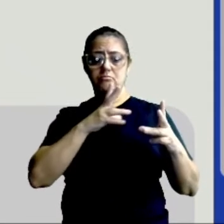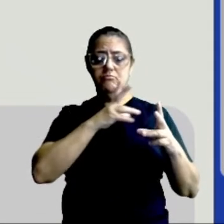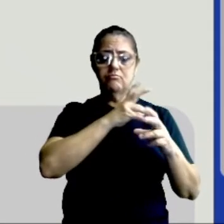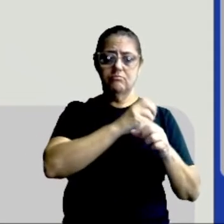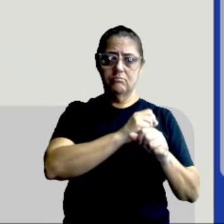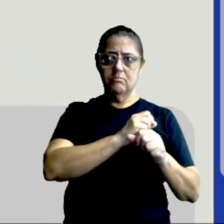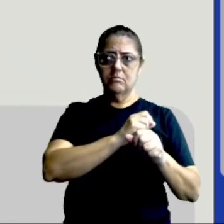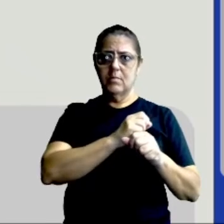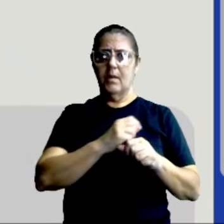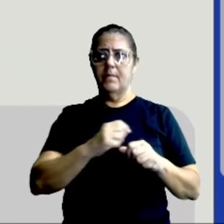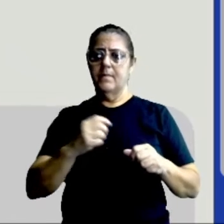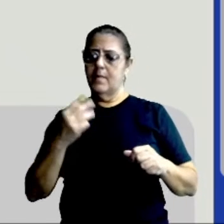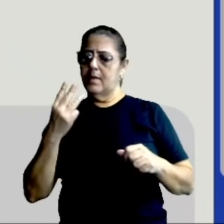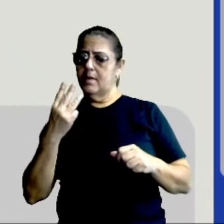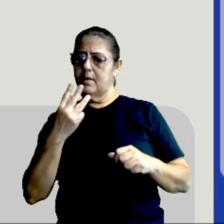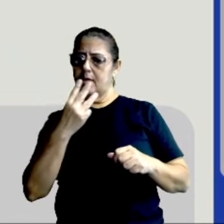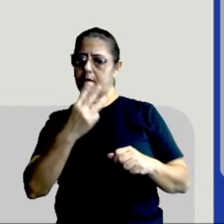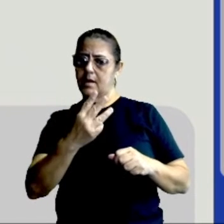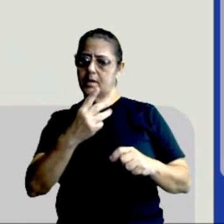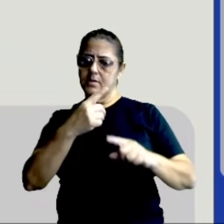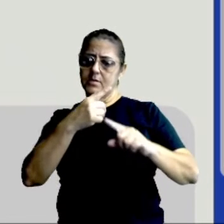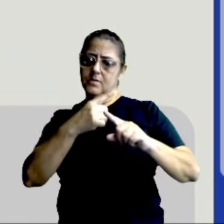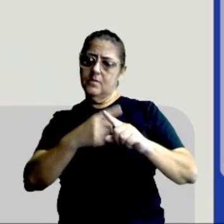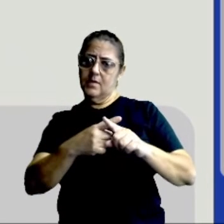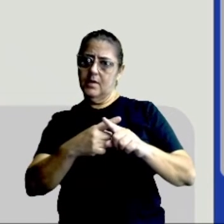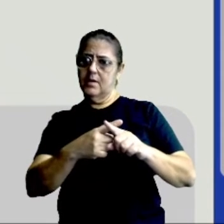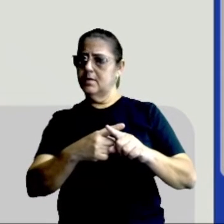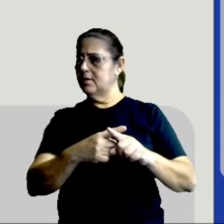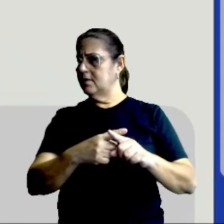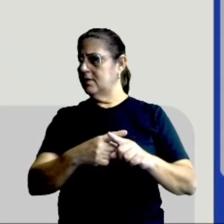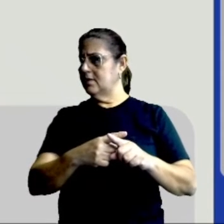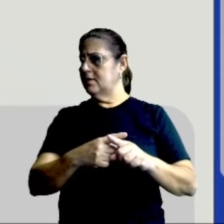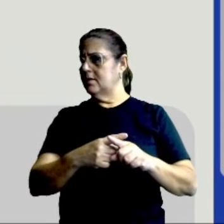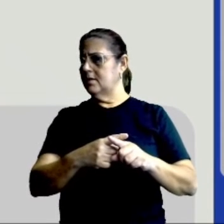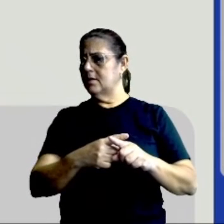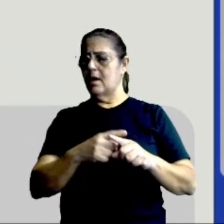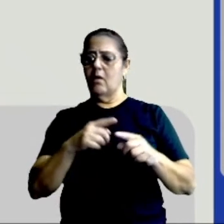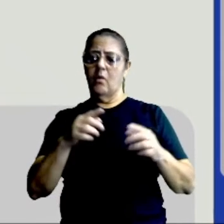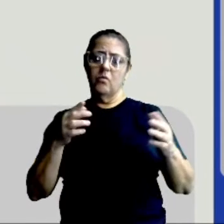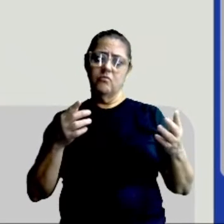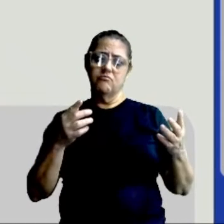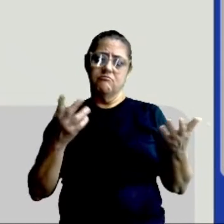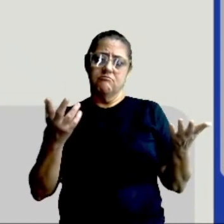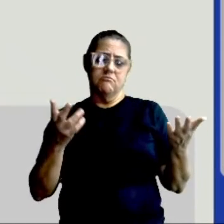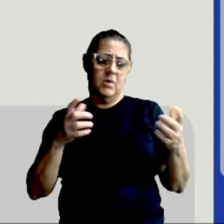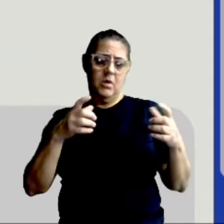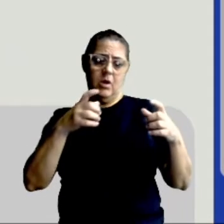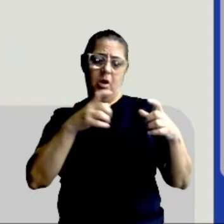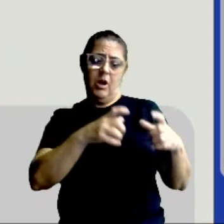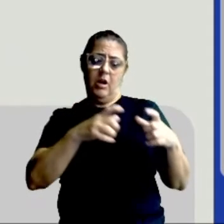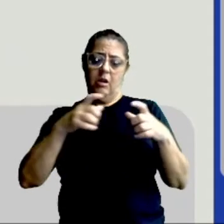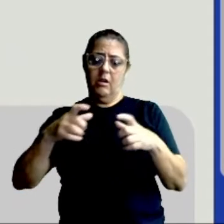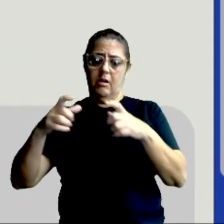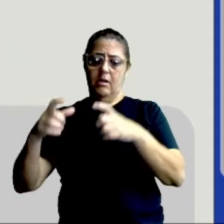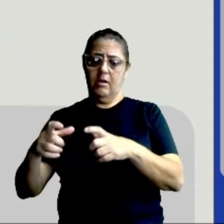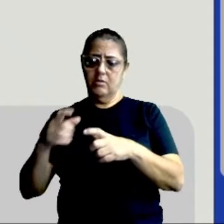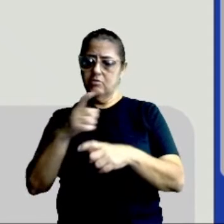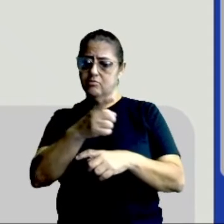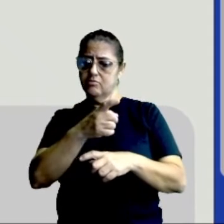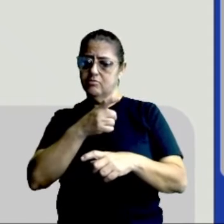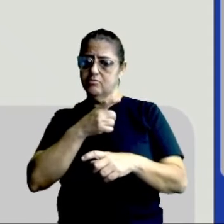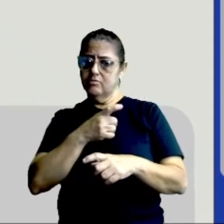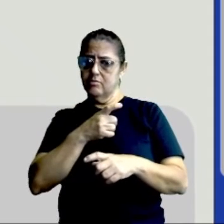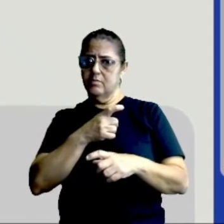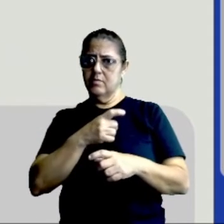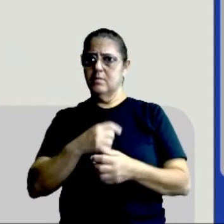tem 3 vezes o valor dessa caixinha que eu não sei quanto pesa. Vou chamar aí de 3x, né? E do outro lado